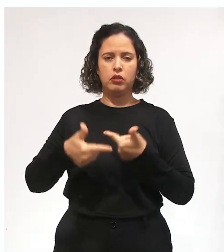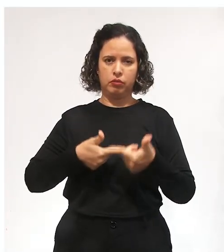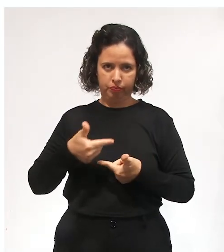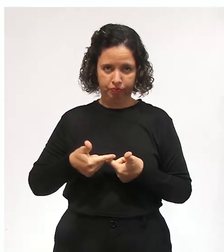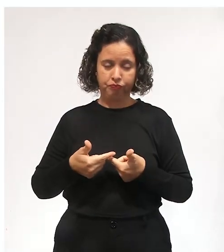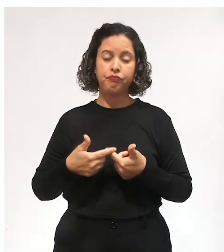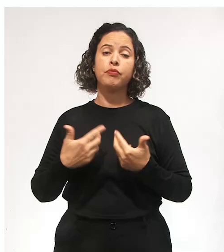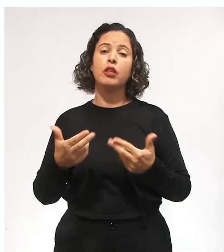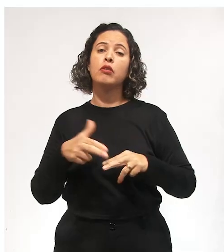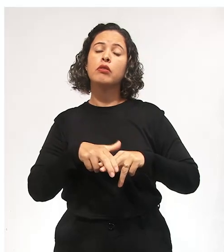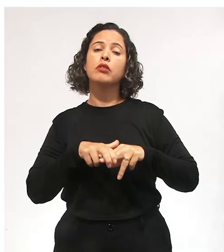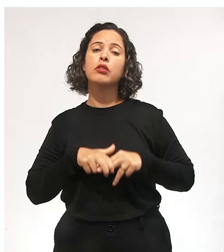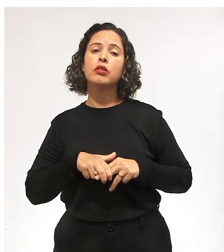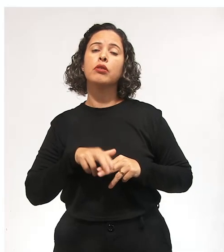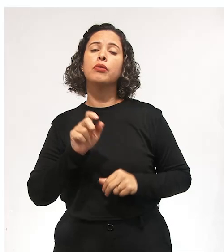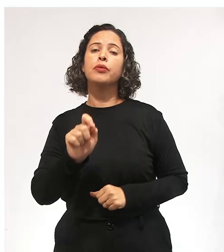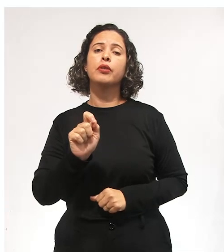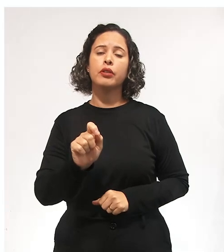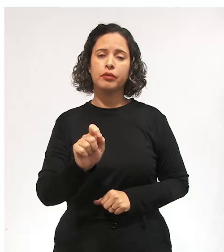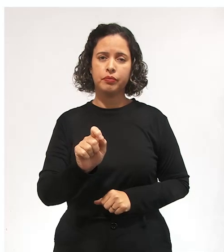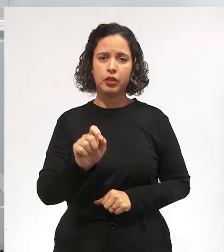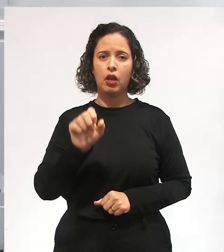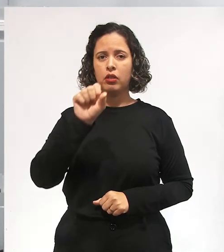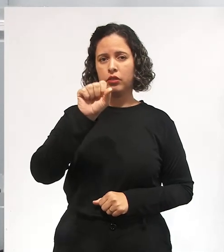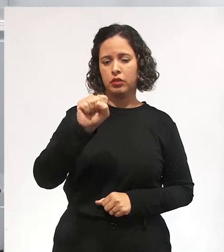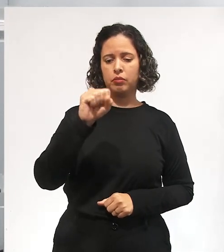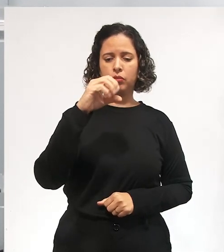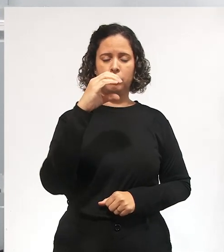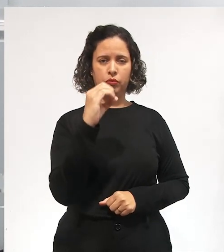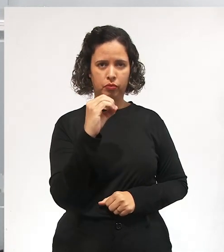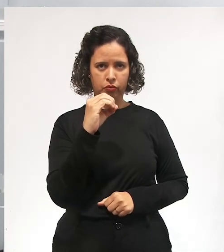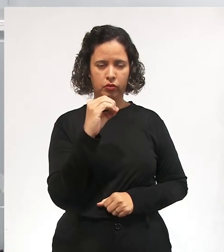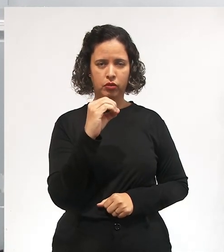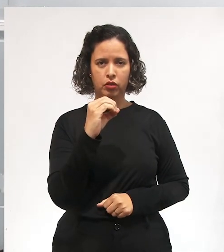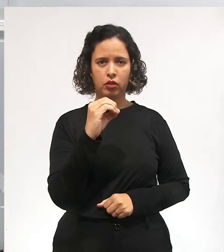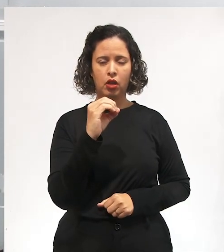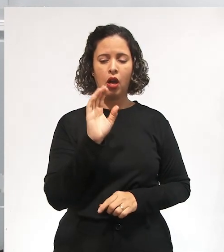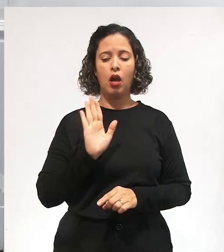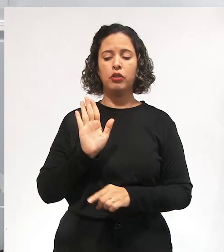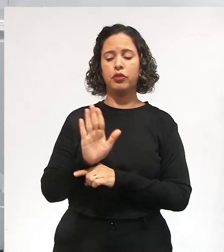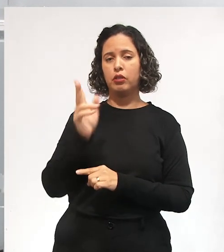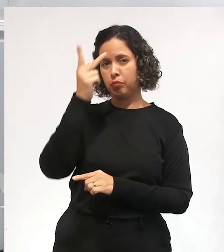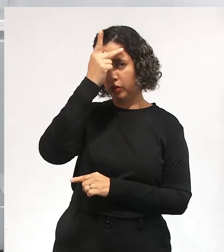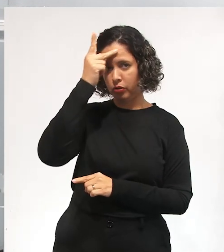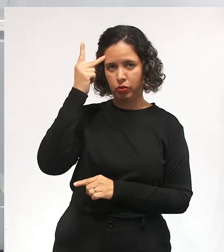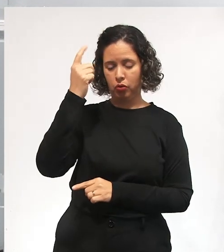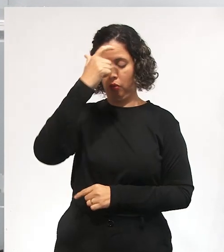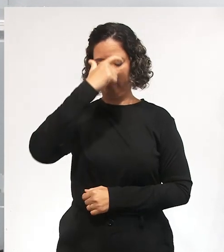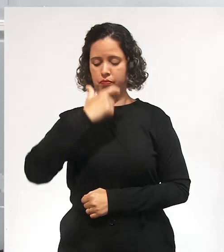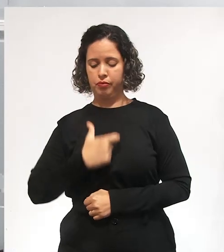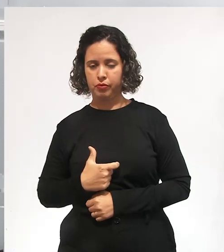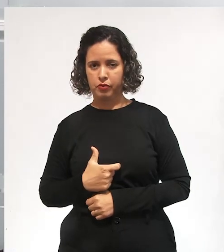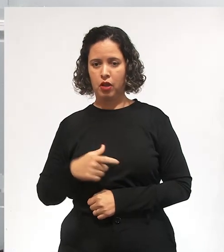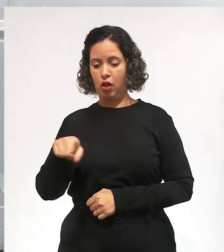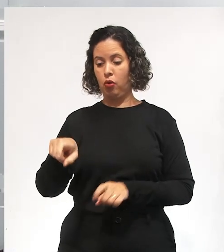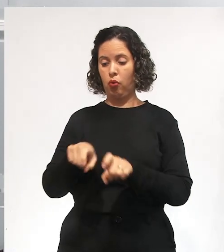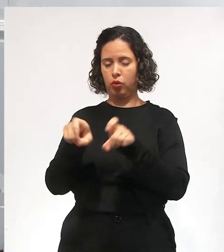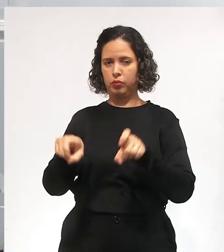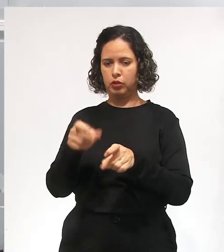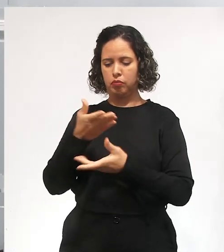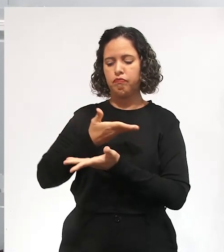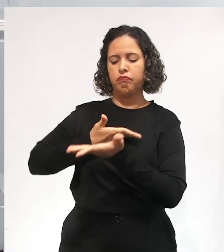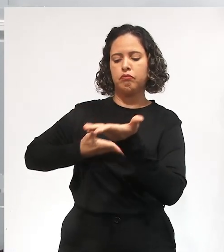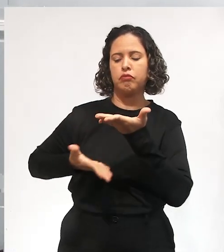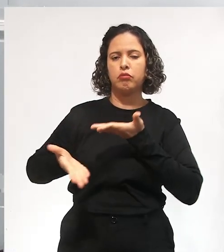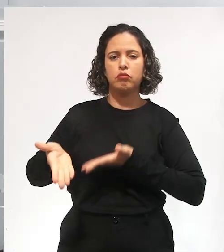Ou seja, o sistema operacional ele vai fazer com que o ser humano consiga interagir com a máquina. Ele